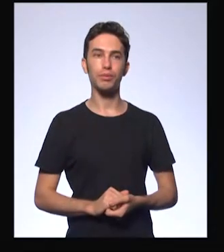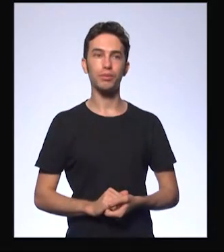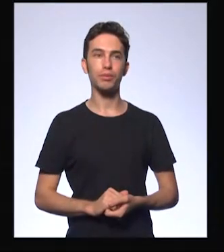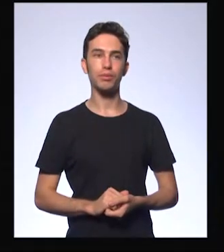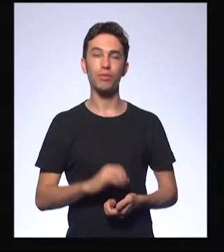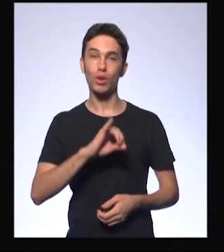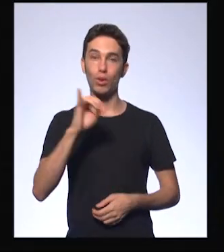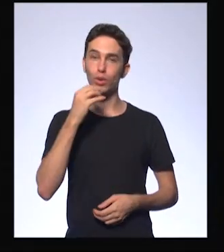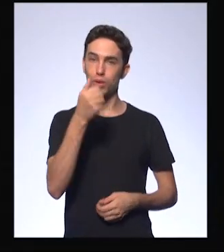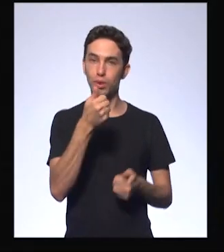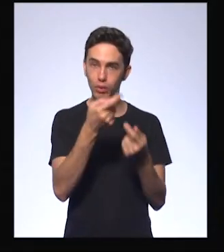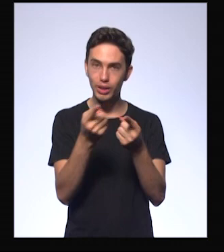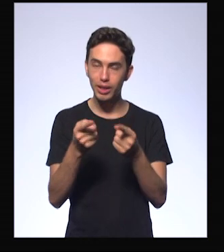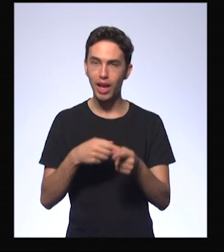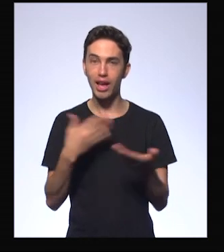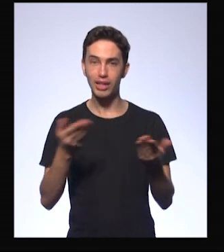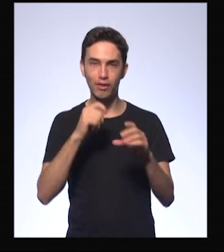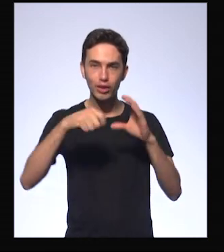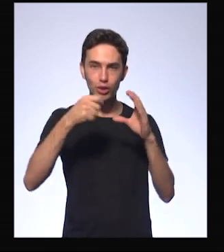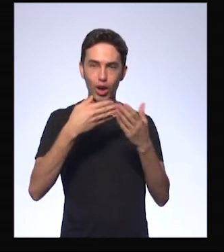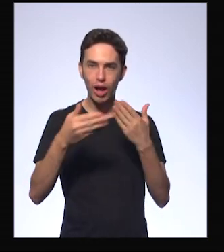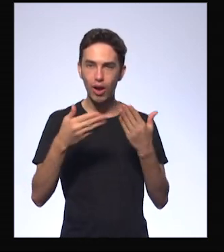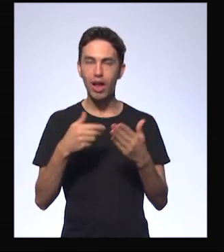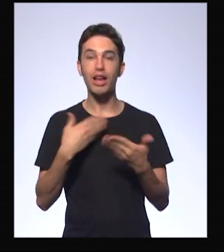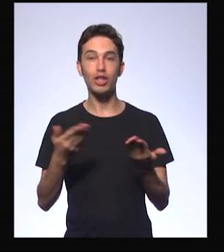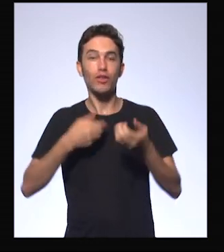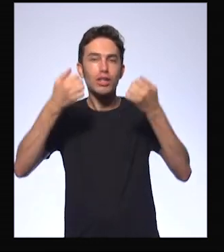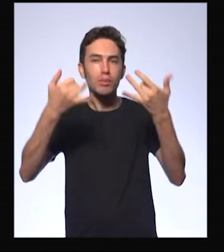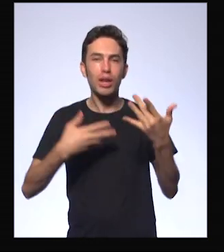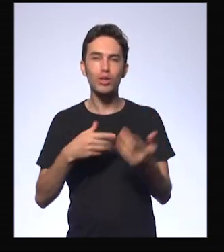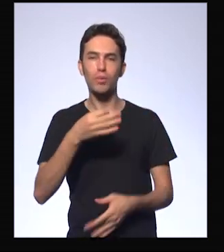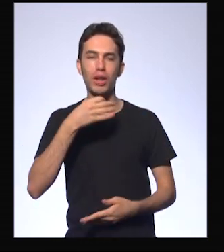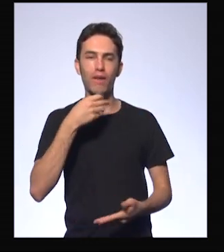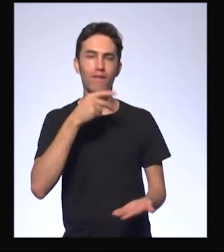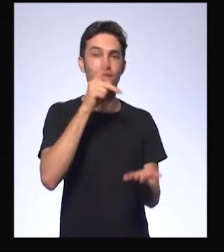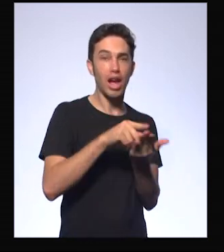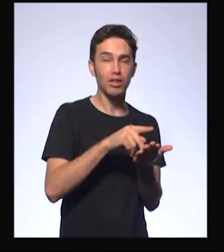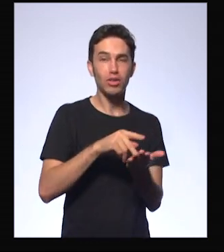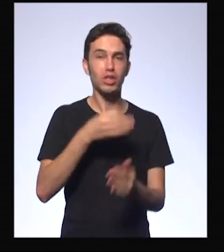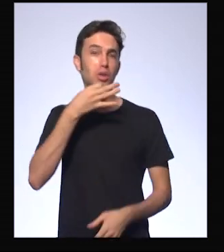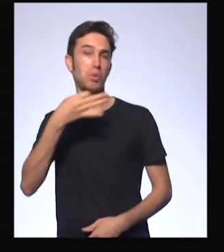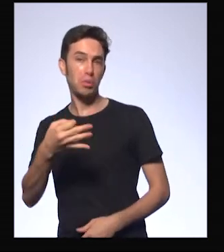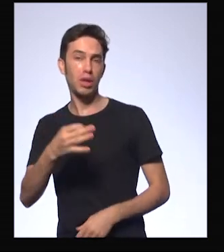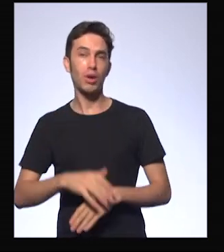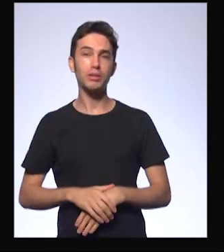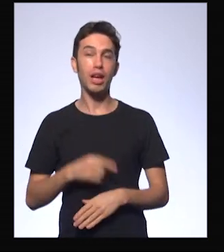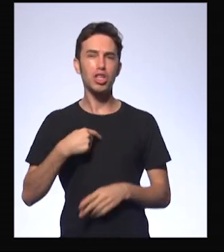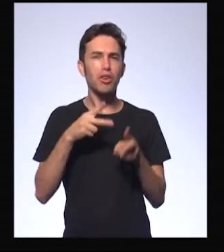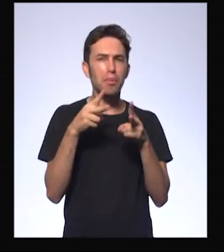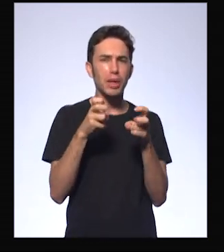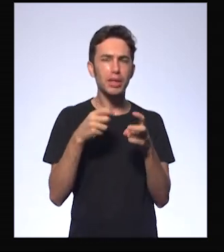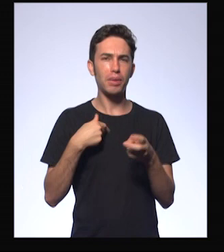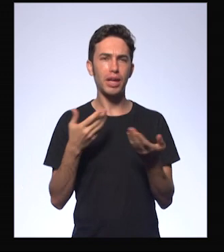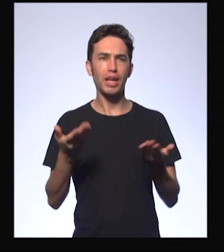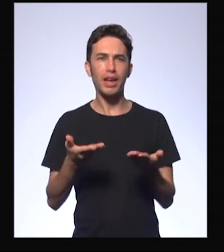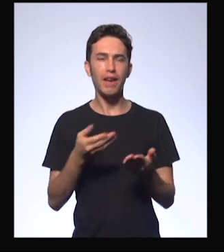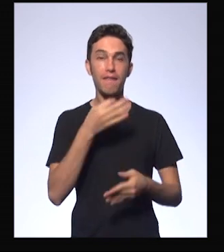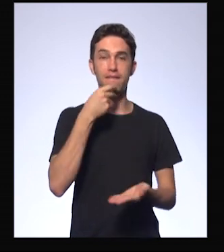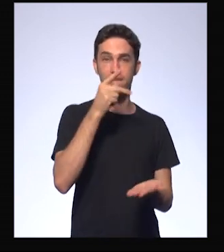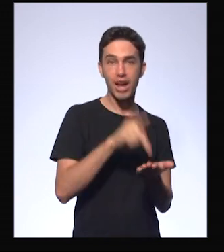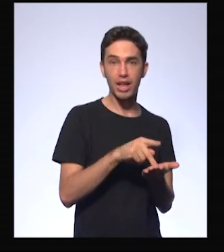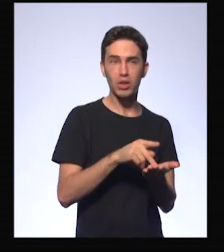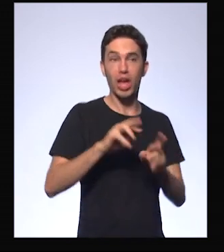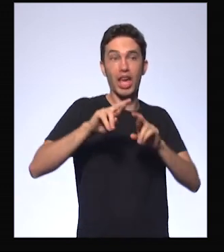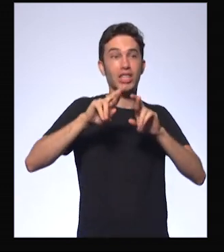Oi, tudo bem com você? Nessa videoaula, a gente vai falar sobre os fatos e sobre as opiniões. a gente vai perceber nesse vídeo que fato